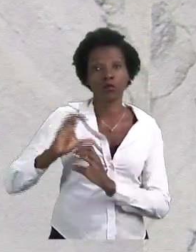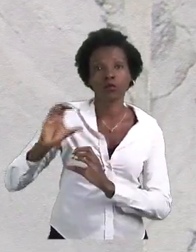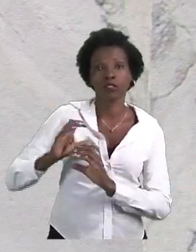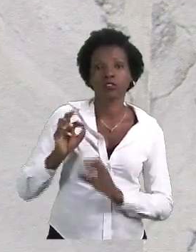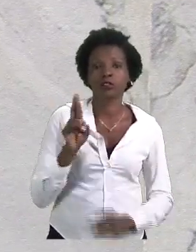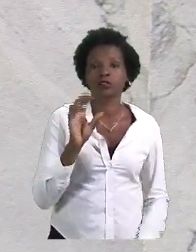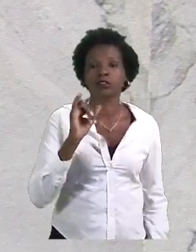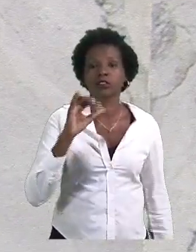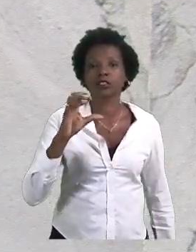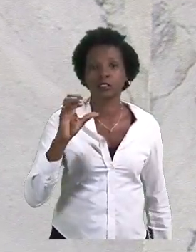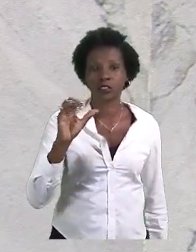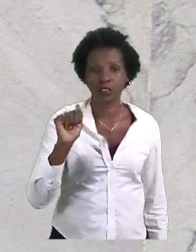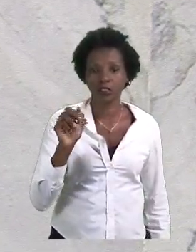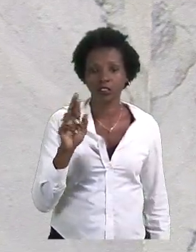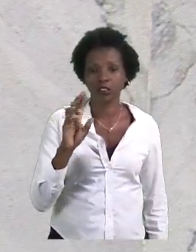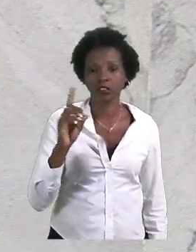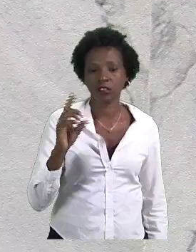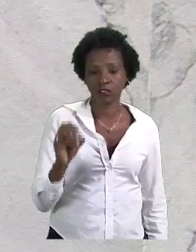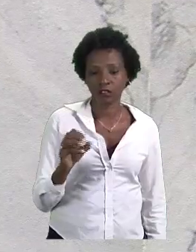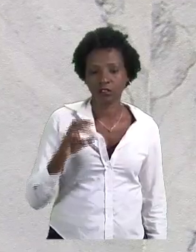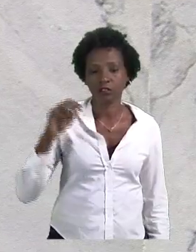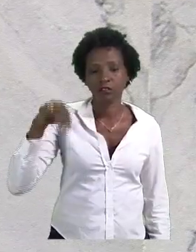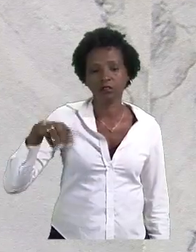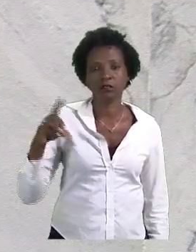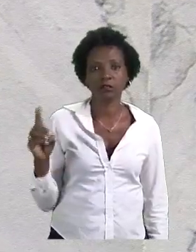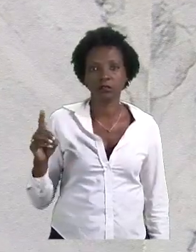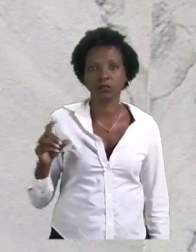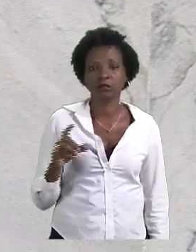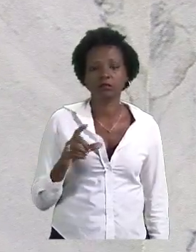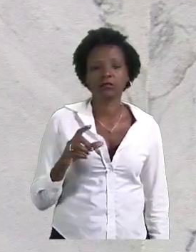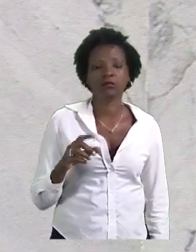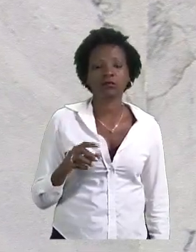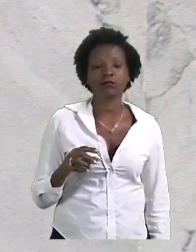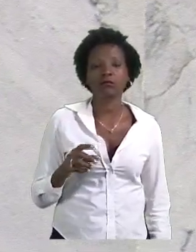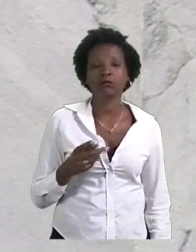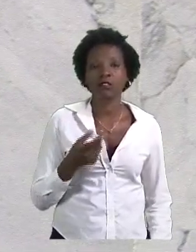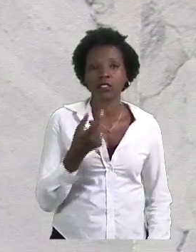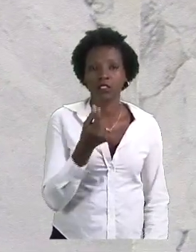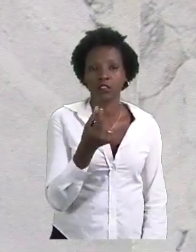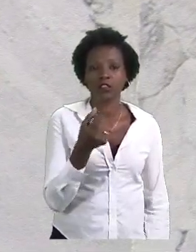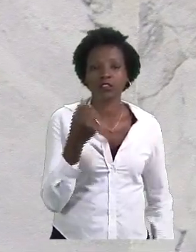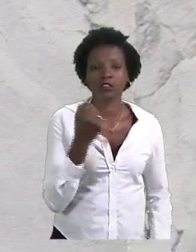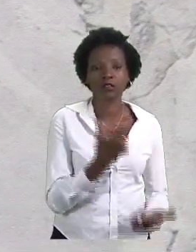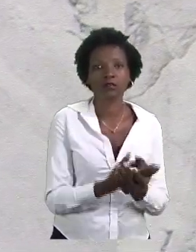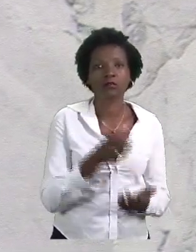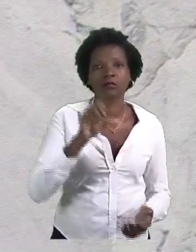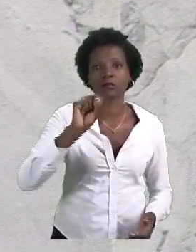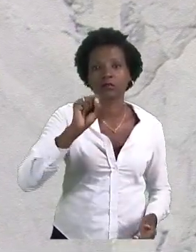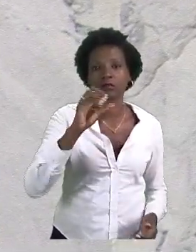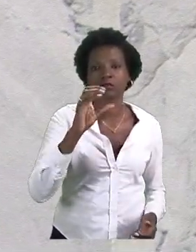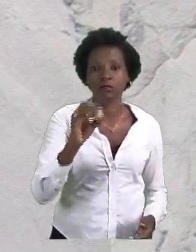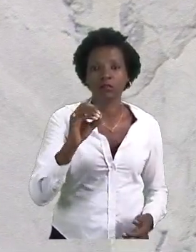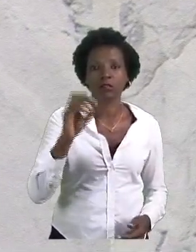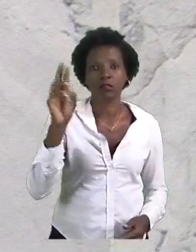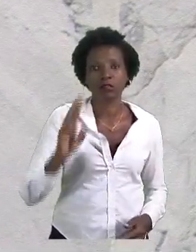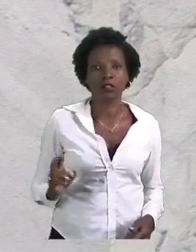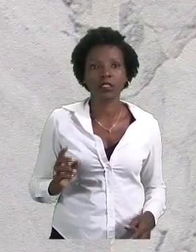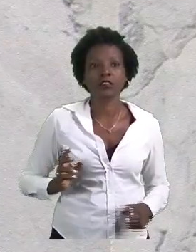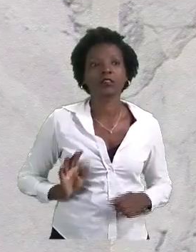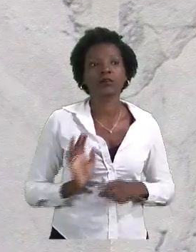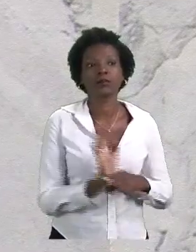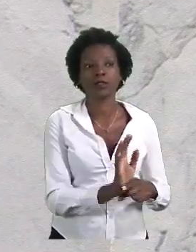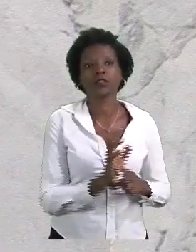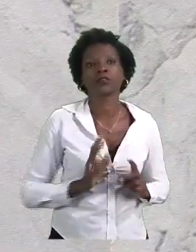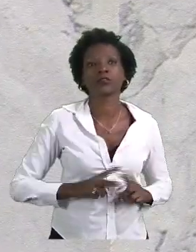Ricardo Luciano, disse cobrar uma taxa de R$ 80 para bancar a manutenção do prédio. Difícil acreditar.